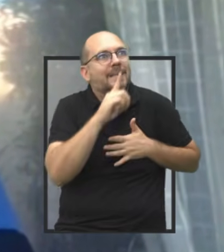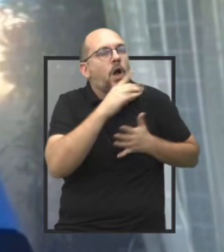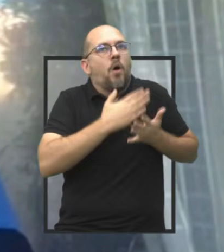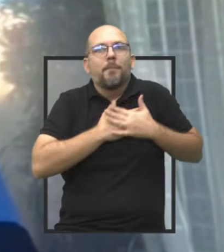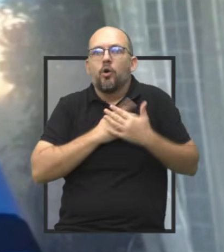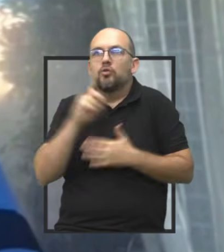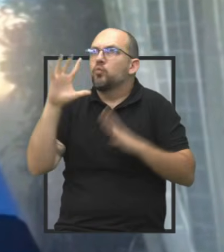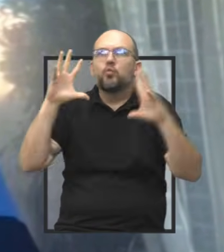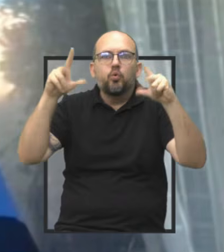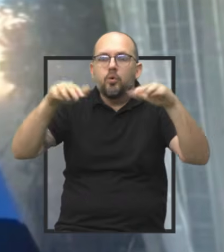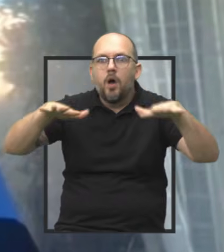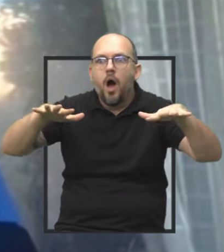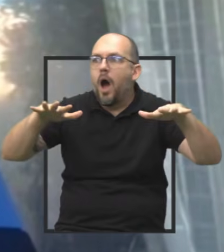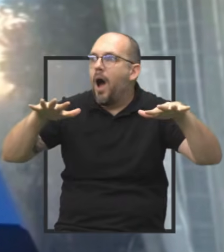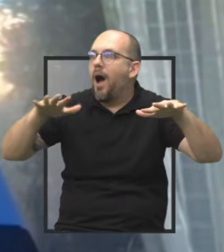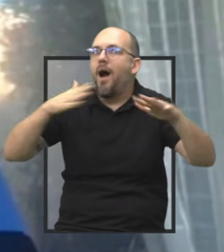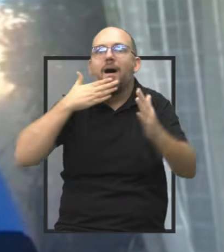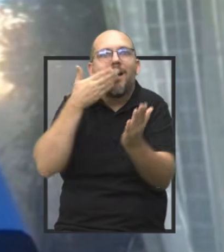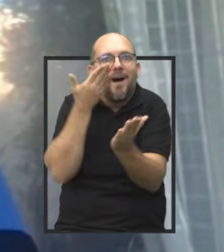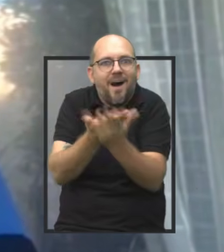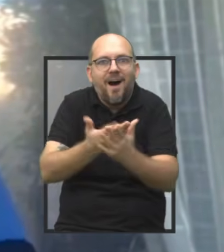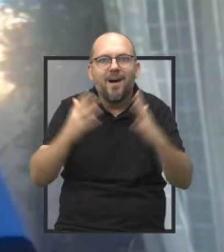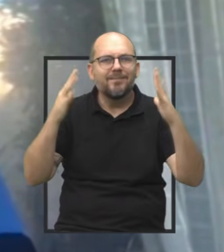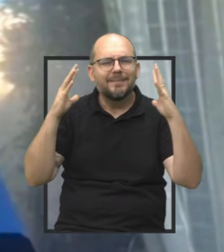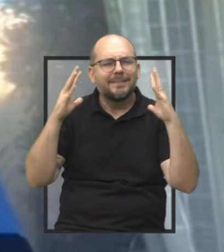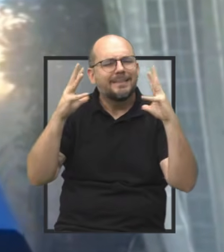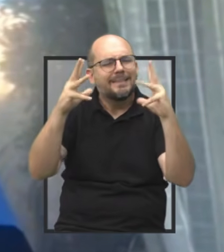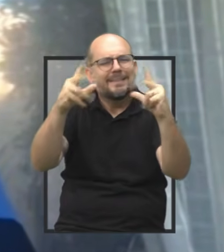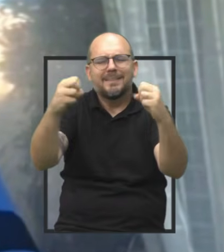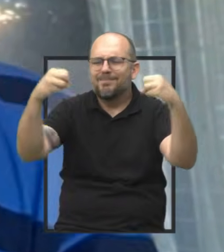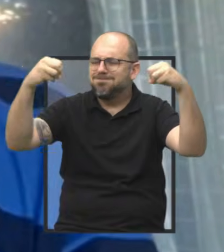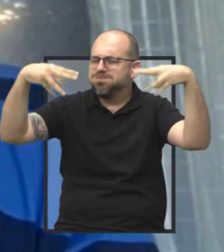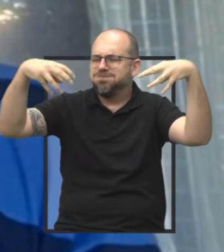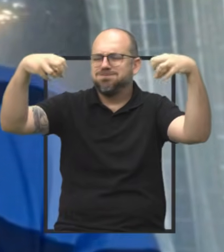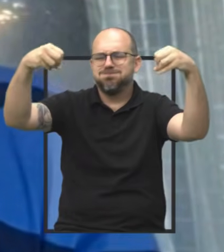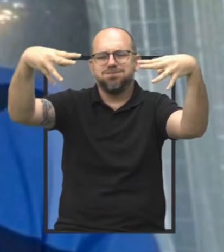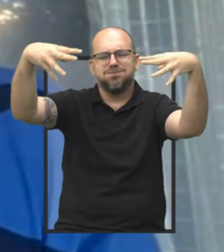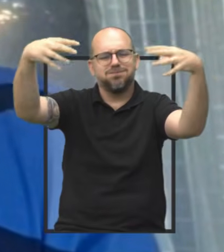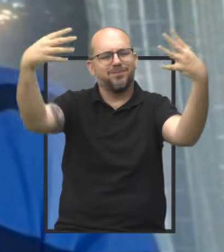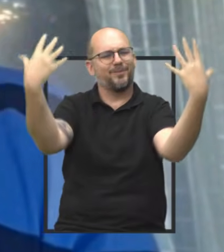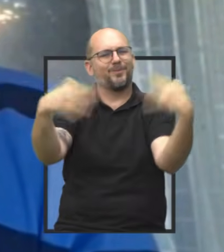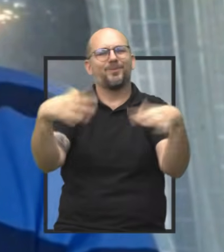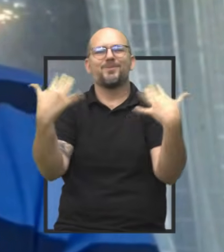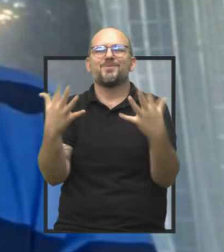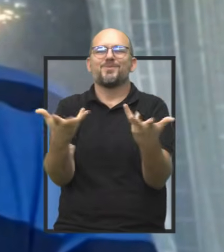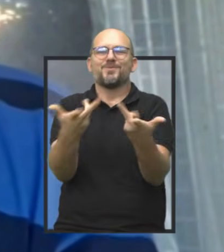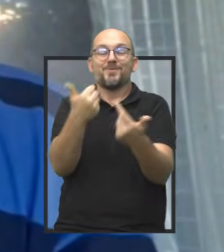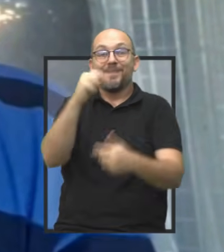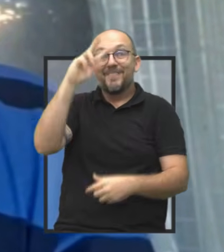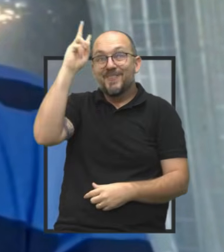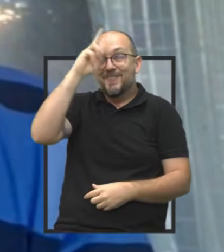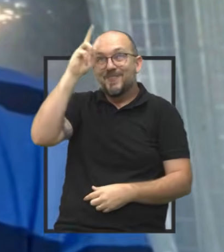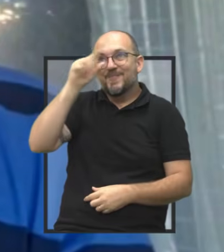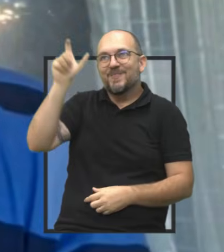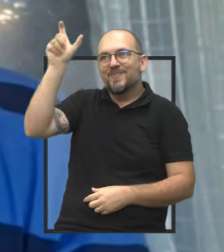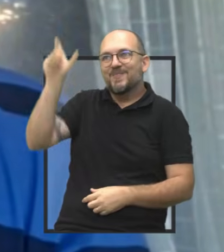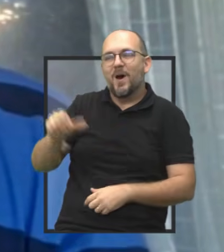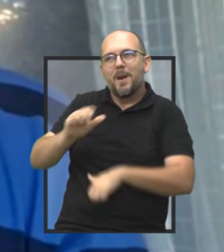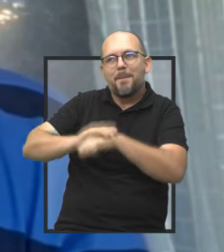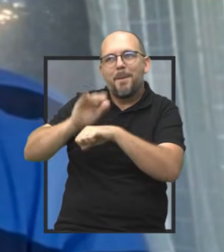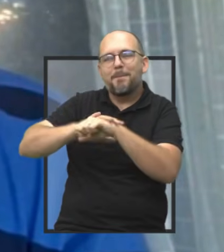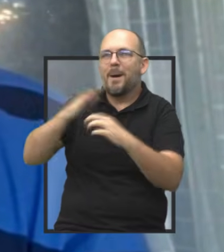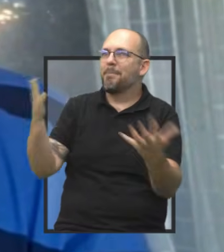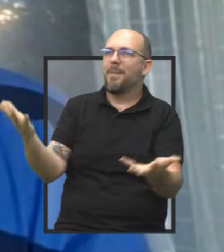meu Deus. Nós podíamos ver a luz elétrica. Todas as histórias, né, levam